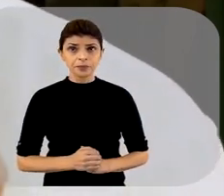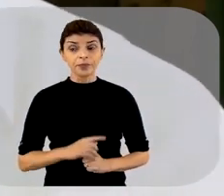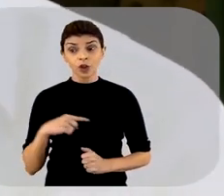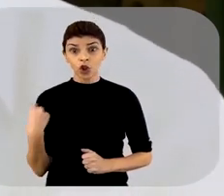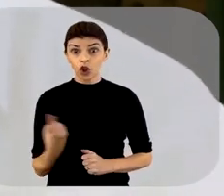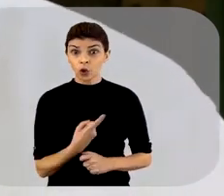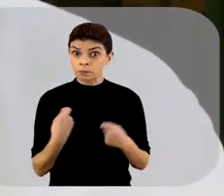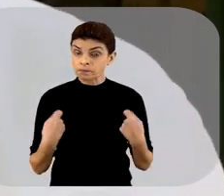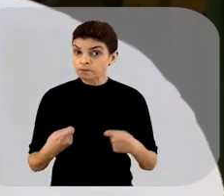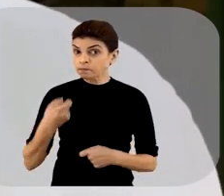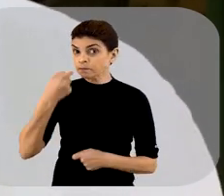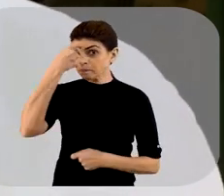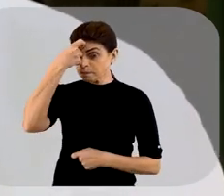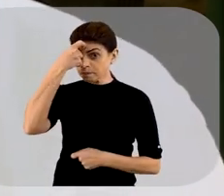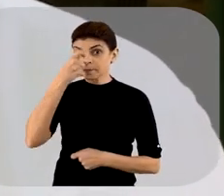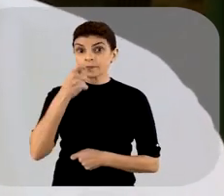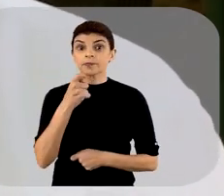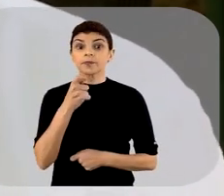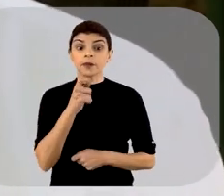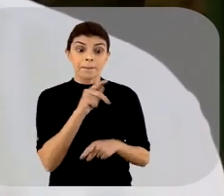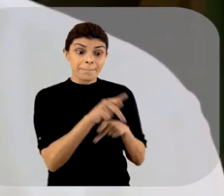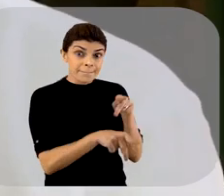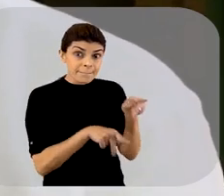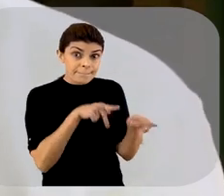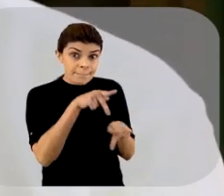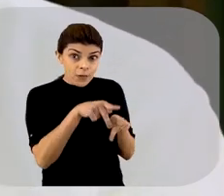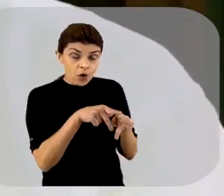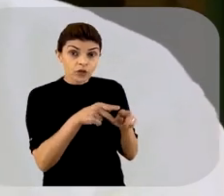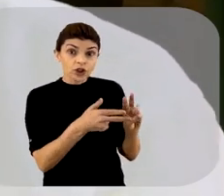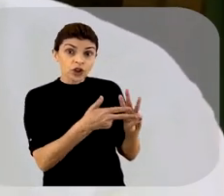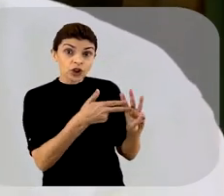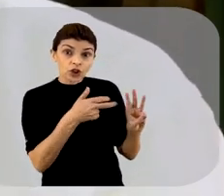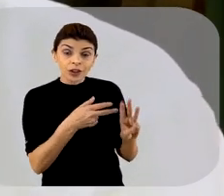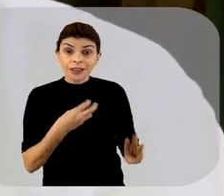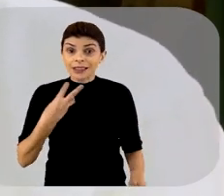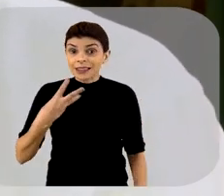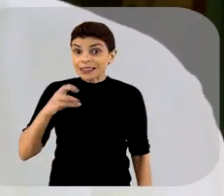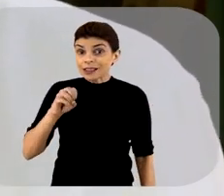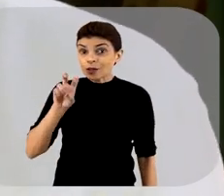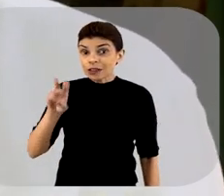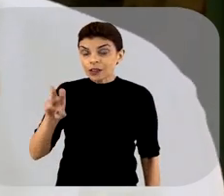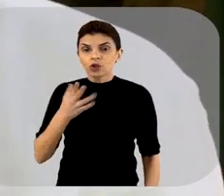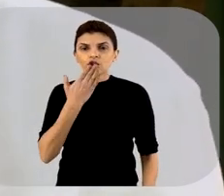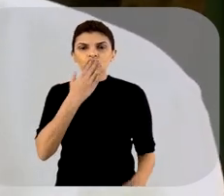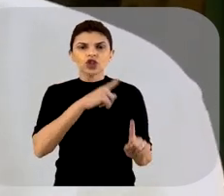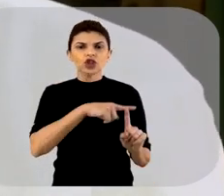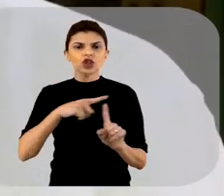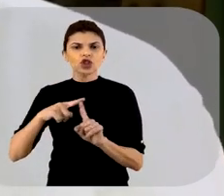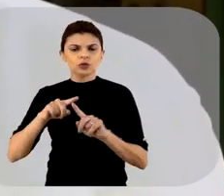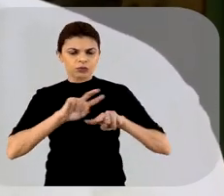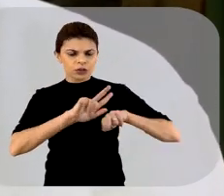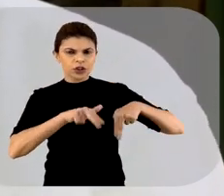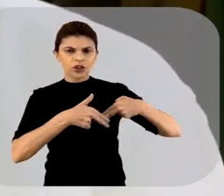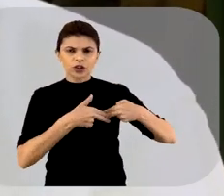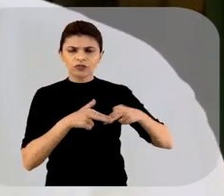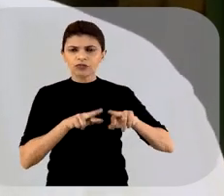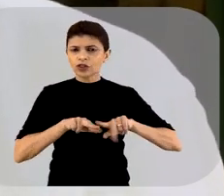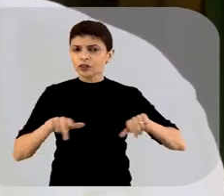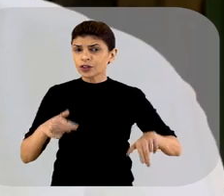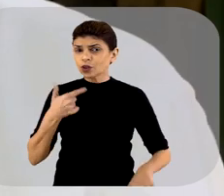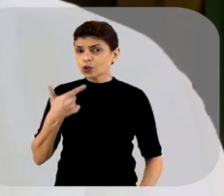mente que quando fala de povos indígenas no Brasil, a gente está falando de 305 etnias diferentes, falando